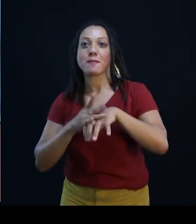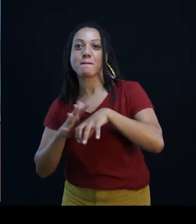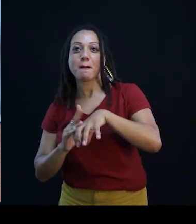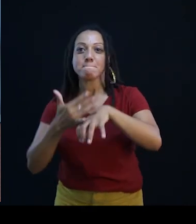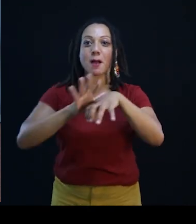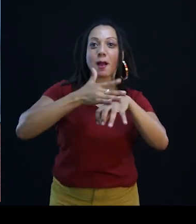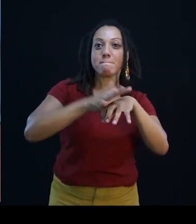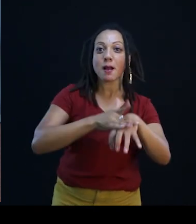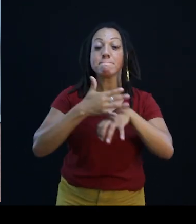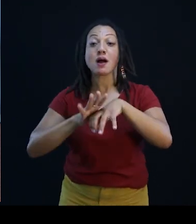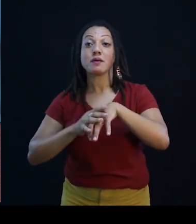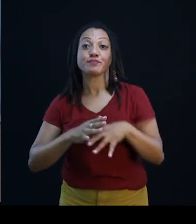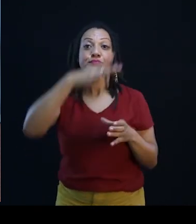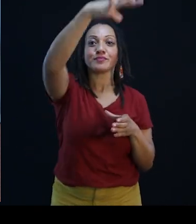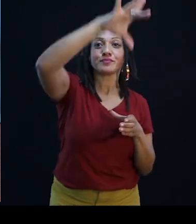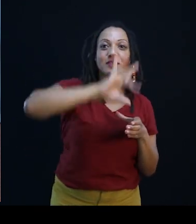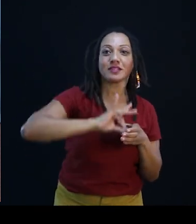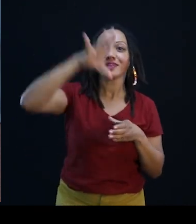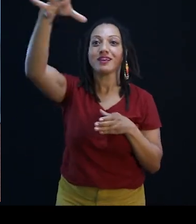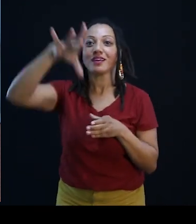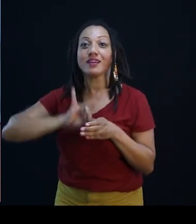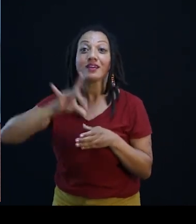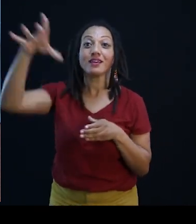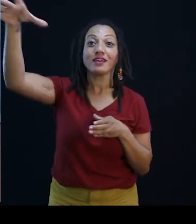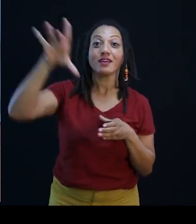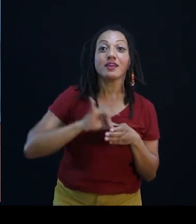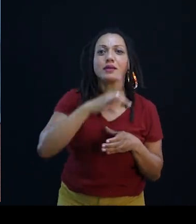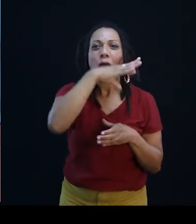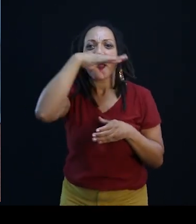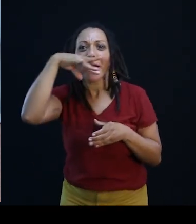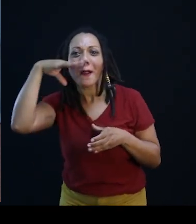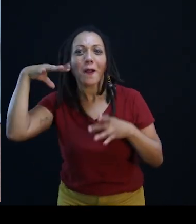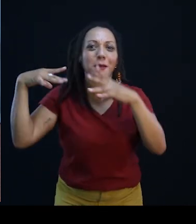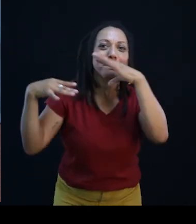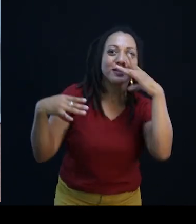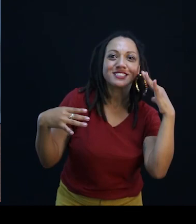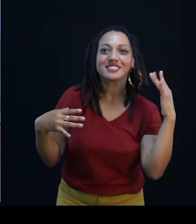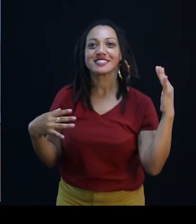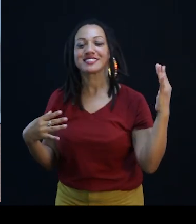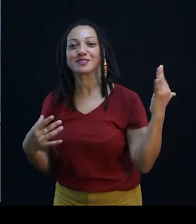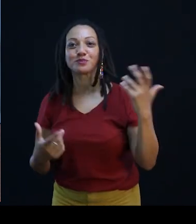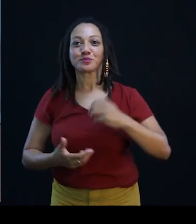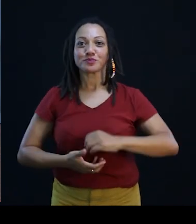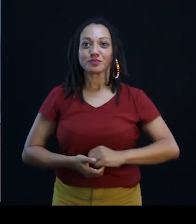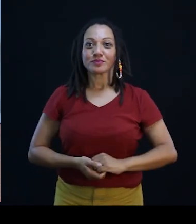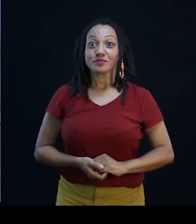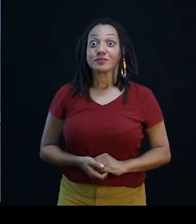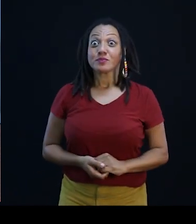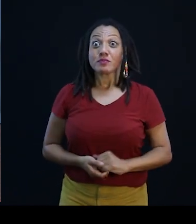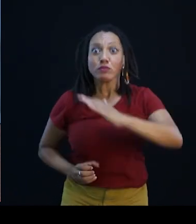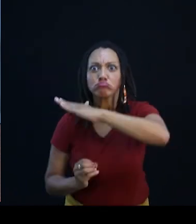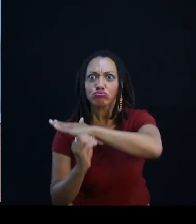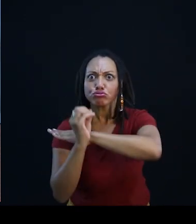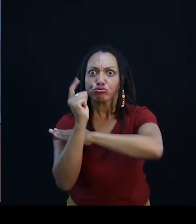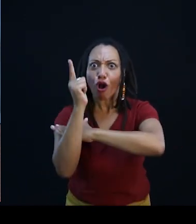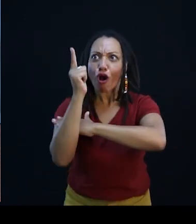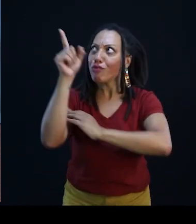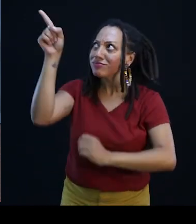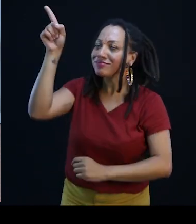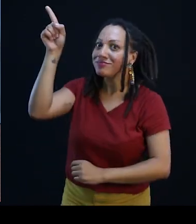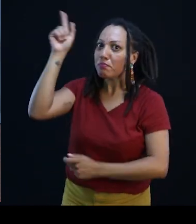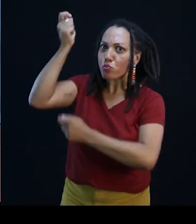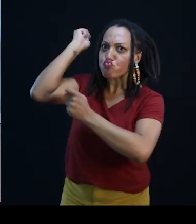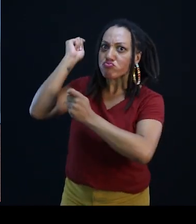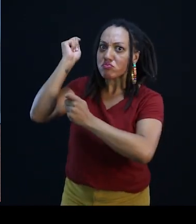mais recolhe, mais cheira. Recolhe, recolhe, lavadeira. Quanto mais recolhe, mais cheira. E o sol